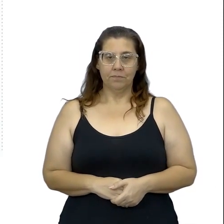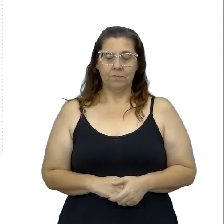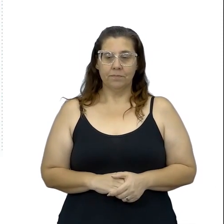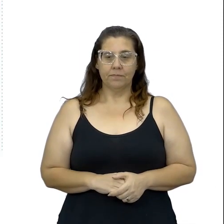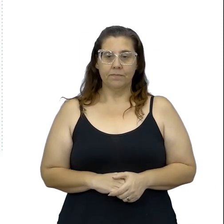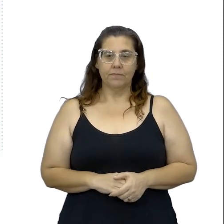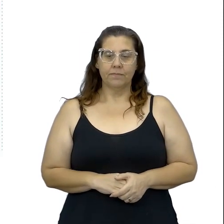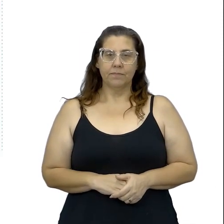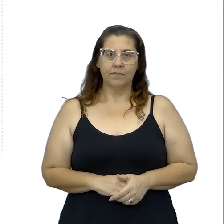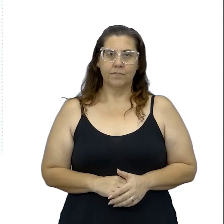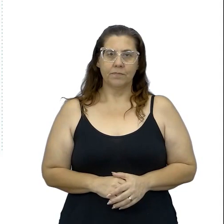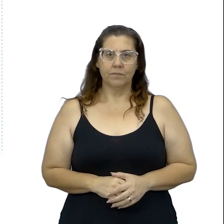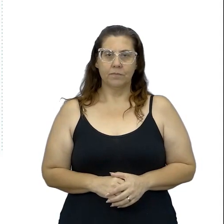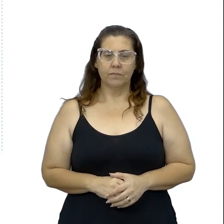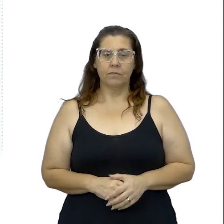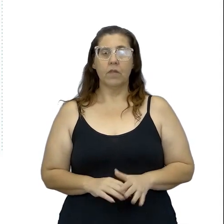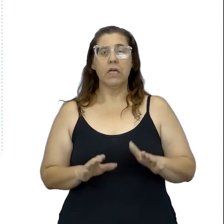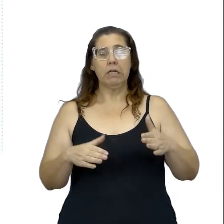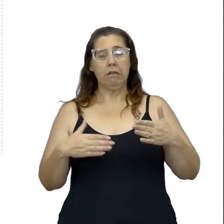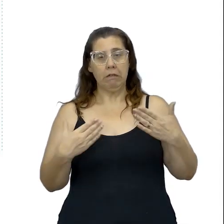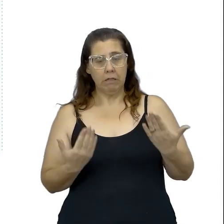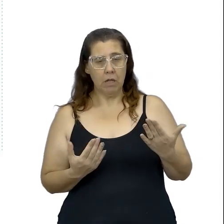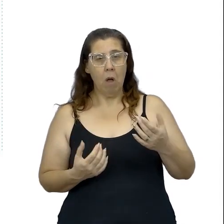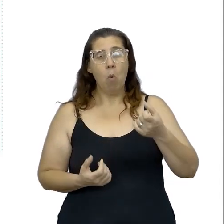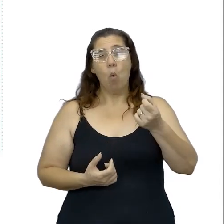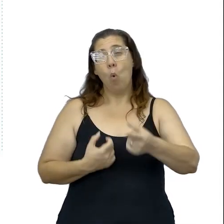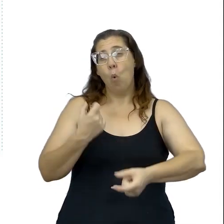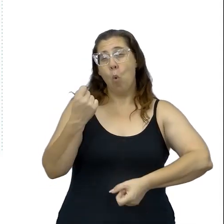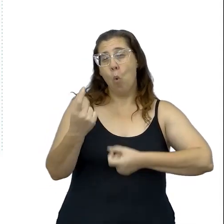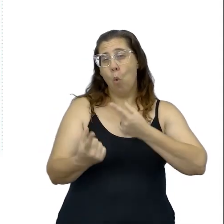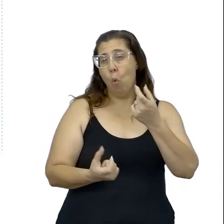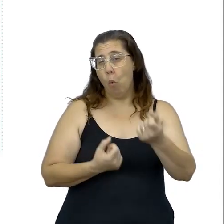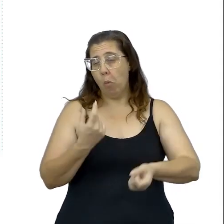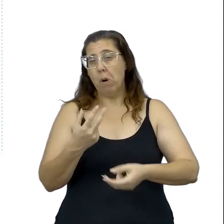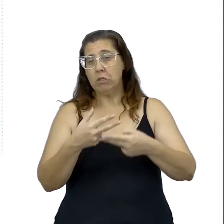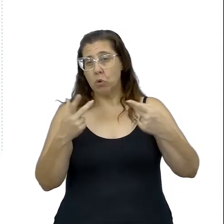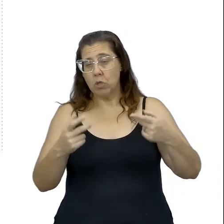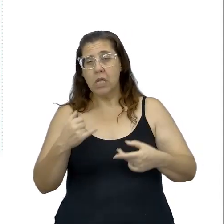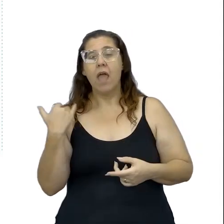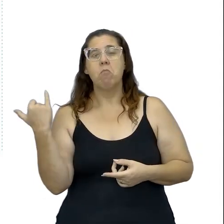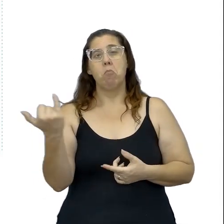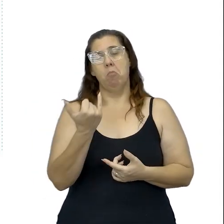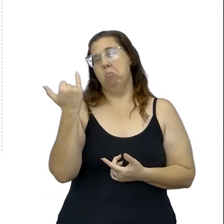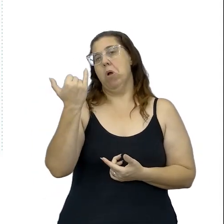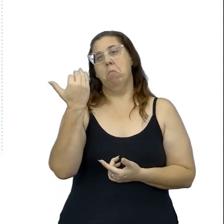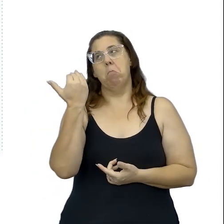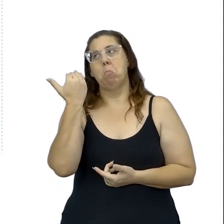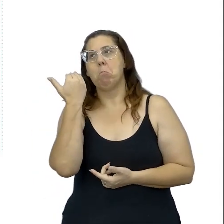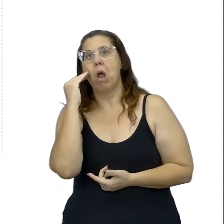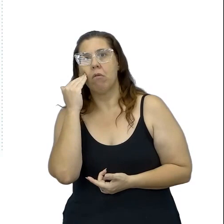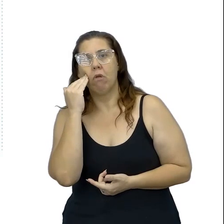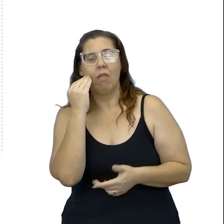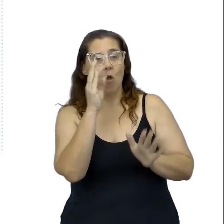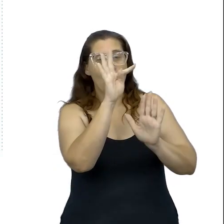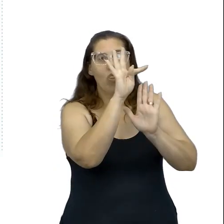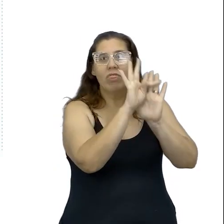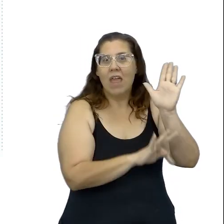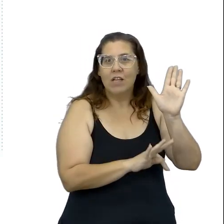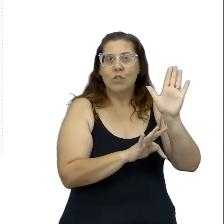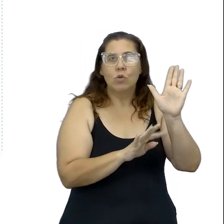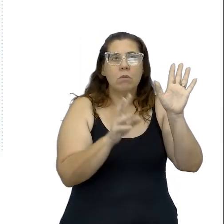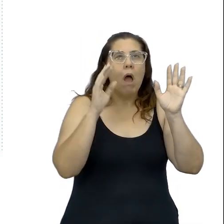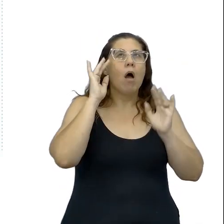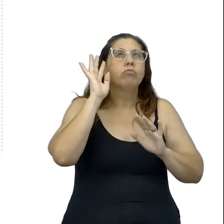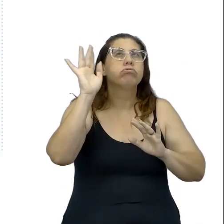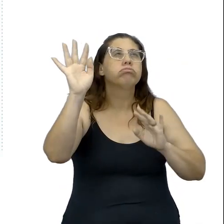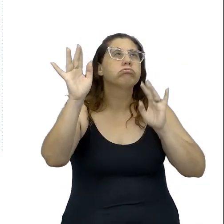Então, esses são alguns aspectos, né, que são importantes para se considerar para a leitura de textos